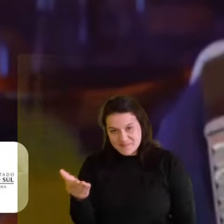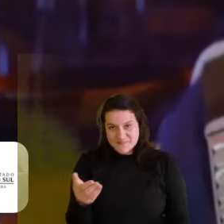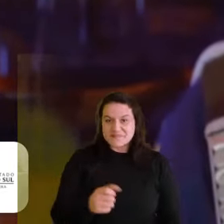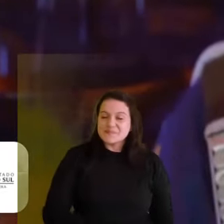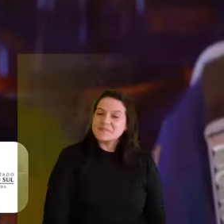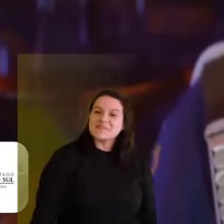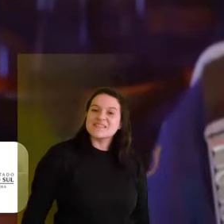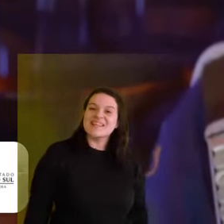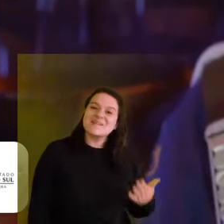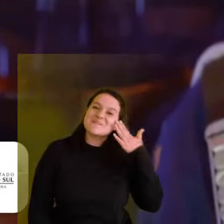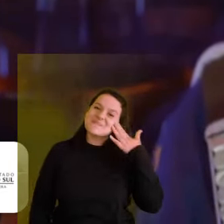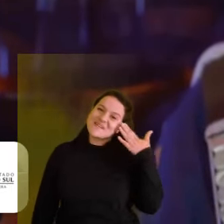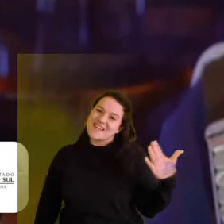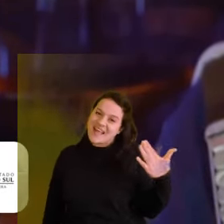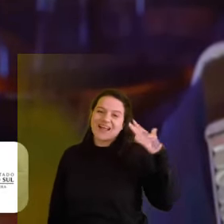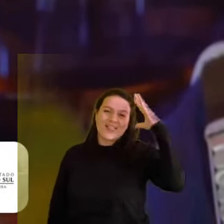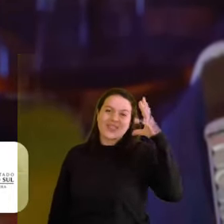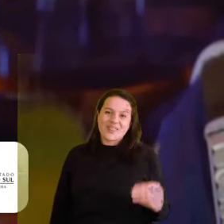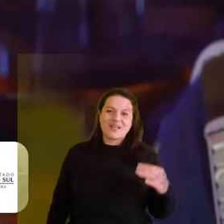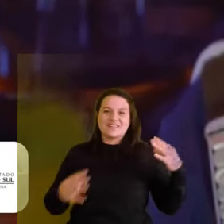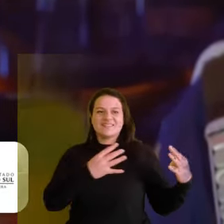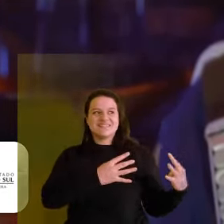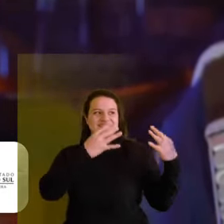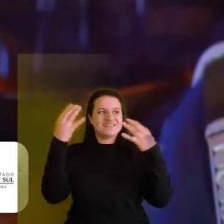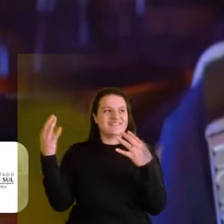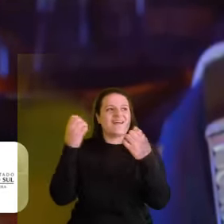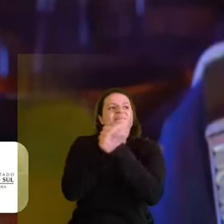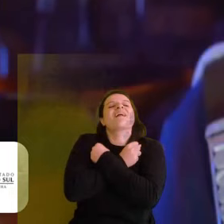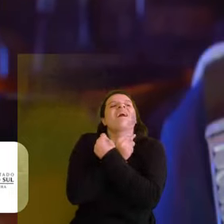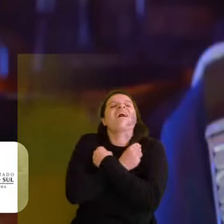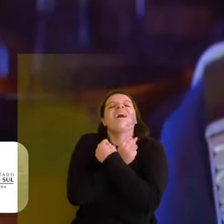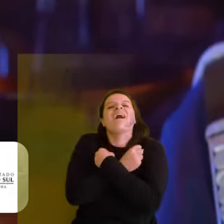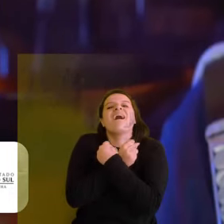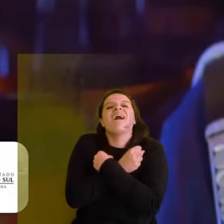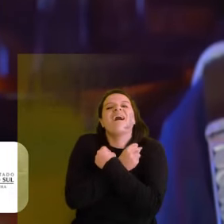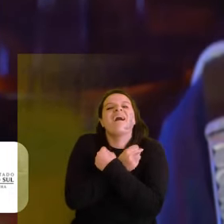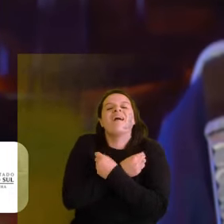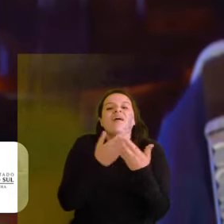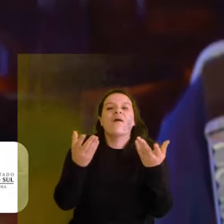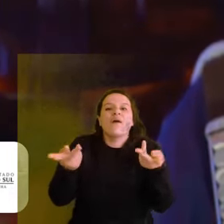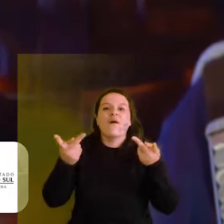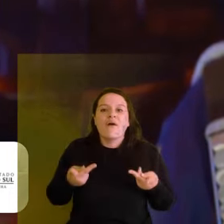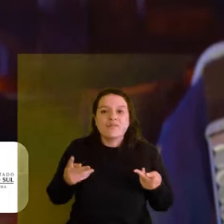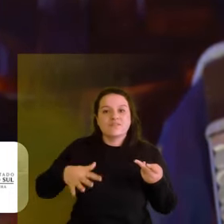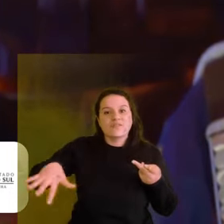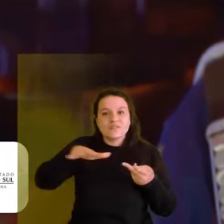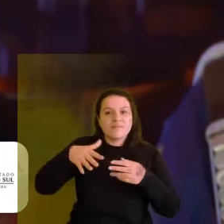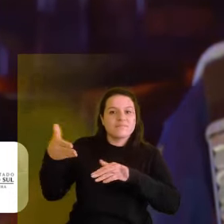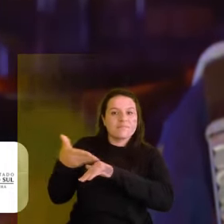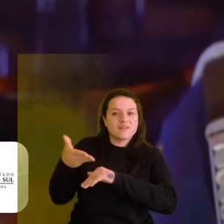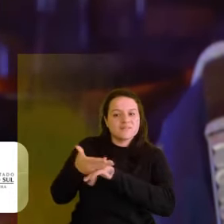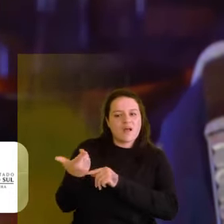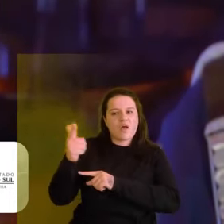todos os nossos telespectadores, um abraço do Canhoto. E convido a todos para participar dos próximos eventos, dos próximos bailes do Chiquito e Bordoneio.